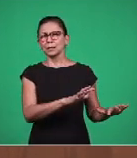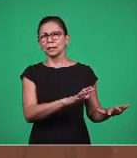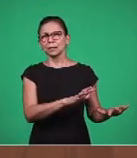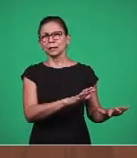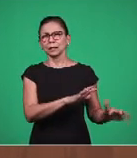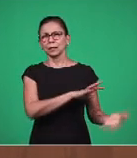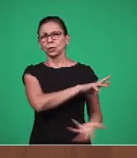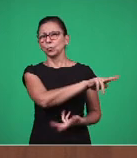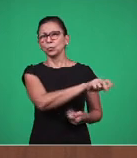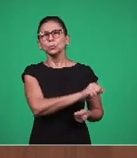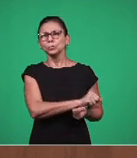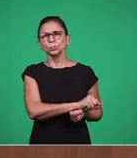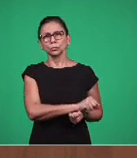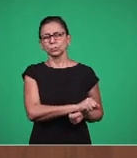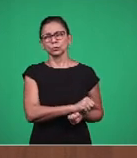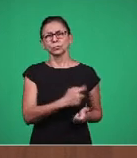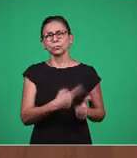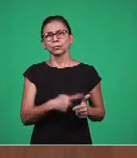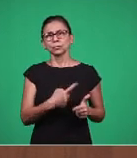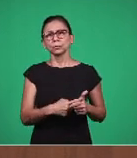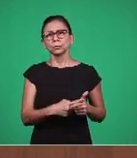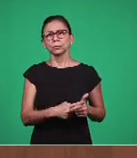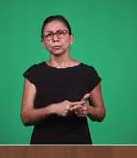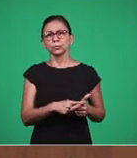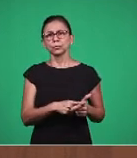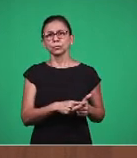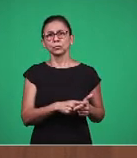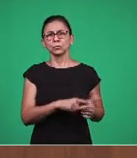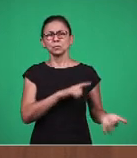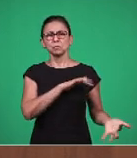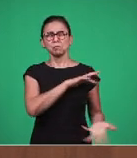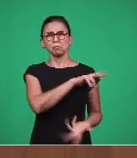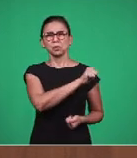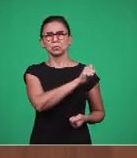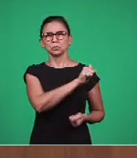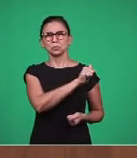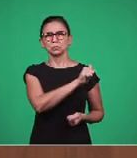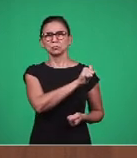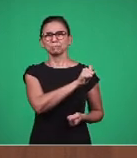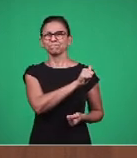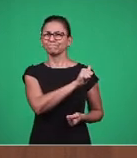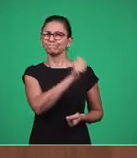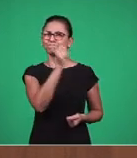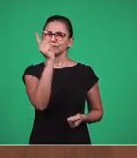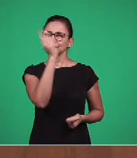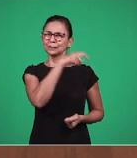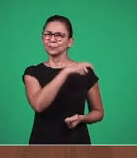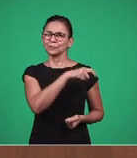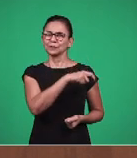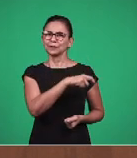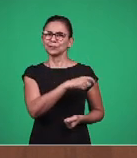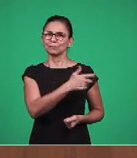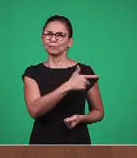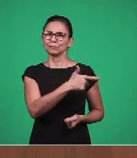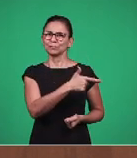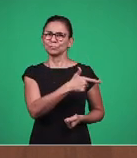Entenderam que o mundo não tem aquilo que as pessoas